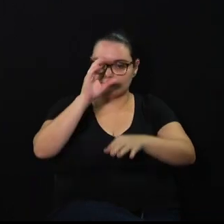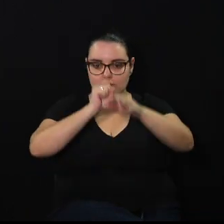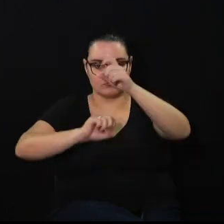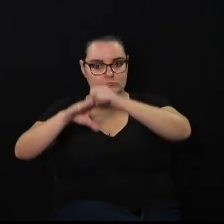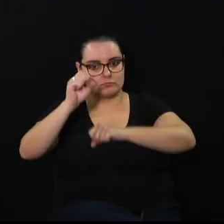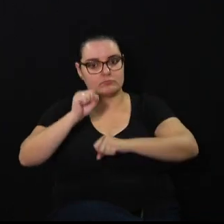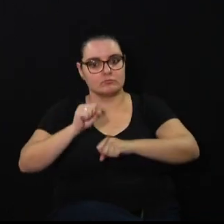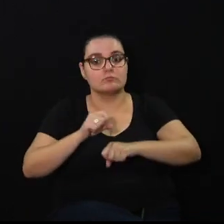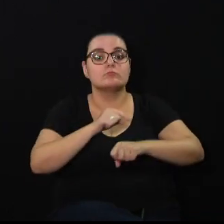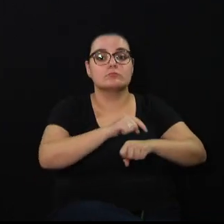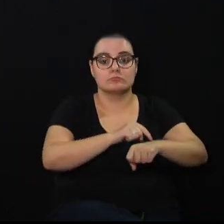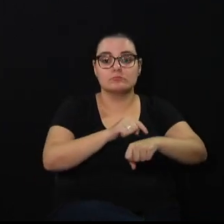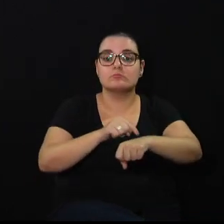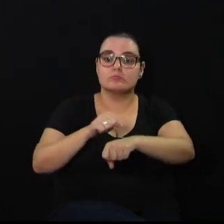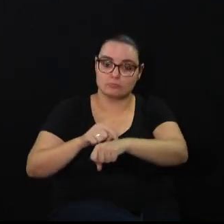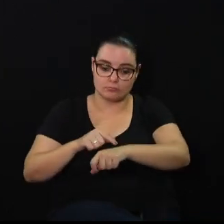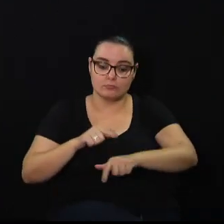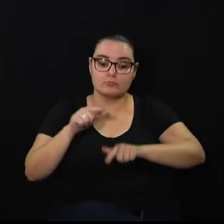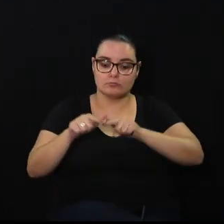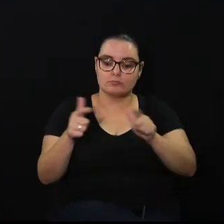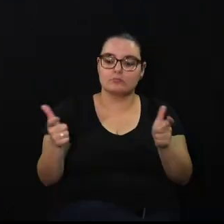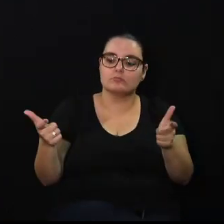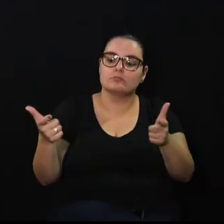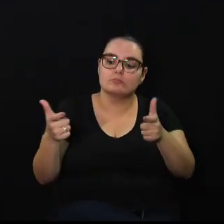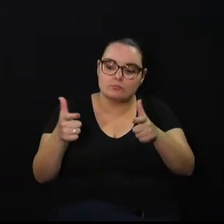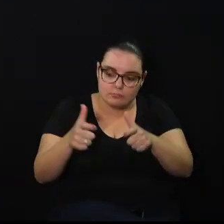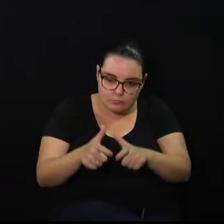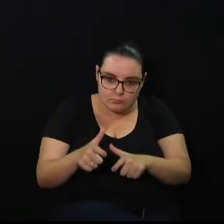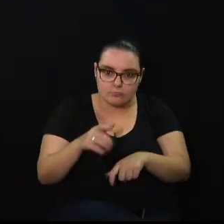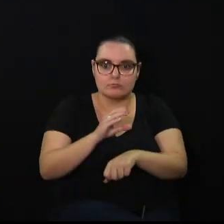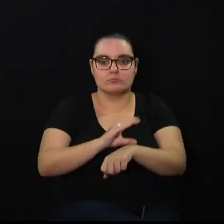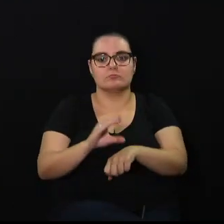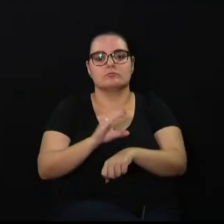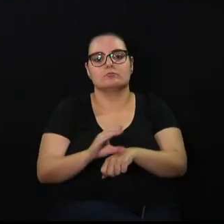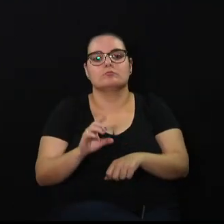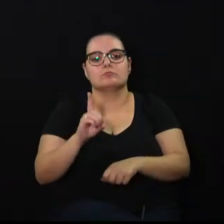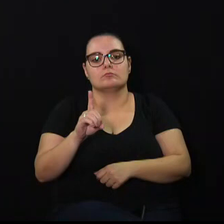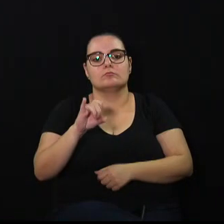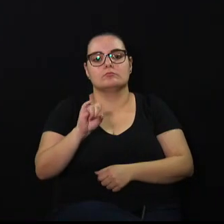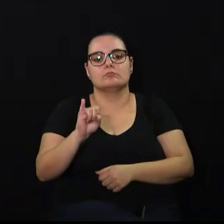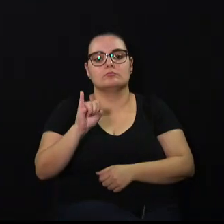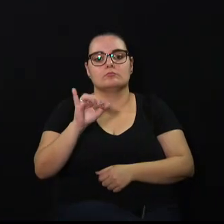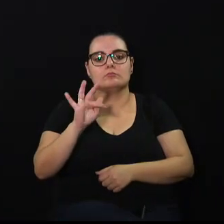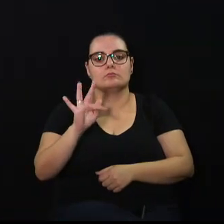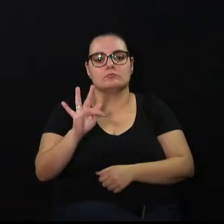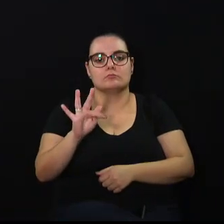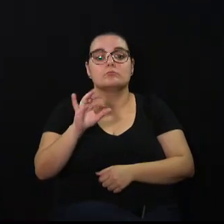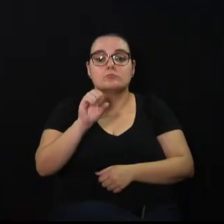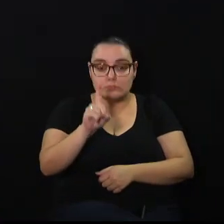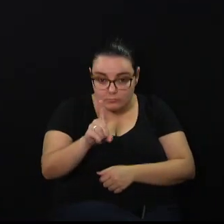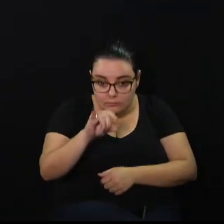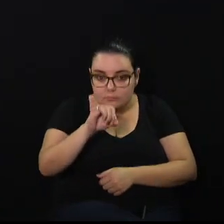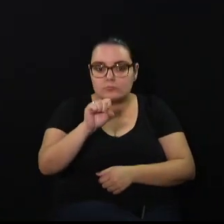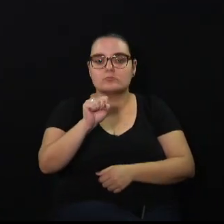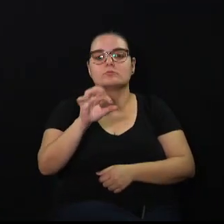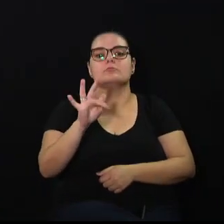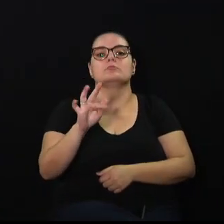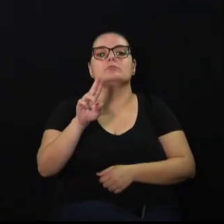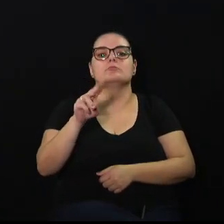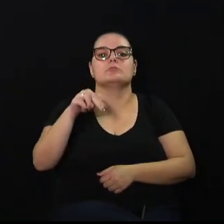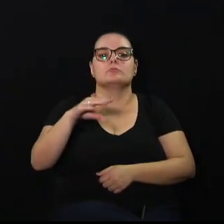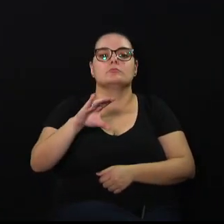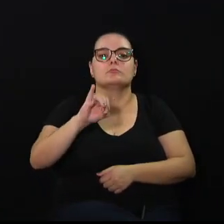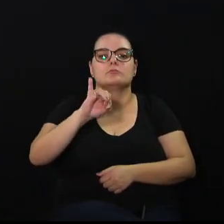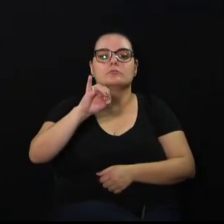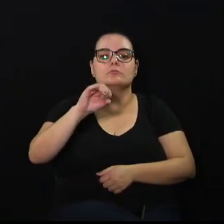nesses momentos a gente vai trabalhar para reduzir esses comportamentos disfuncionais e além disso a gente vai trabalhar para que haja uma